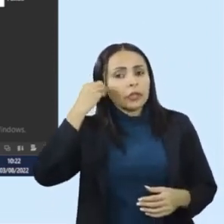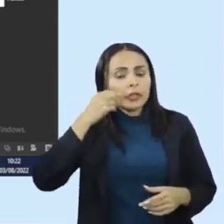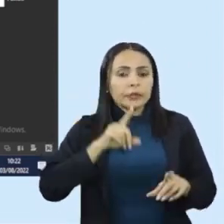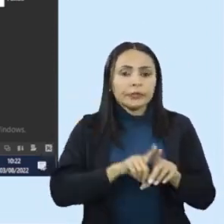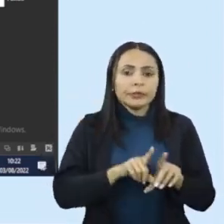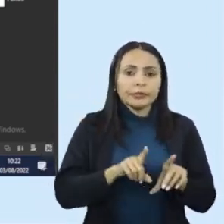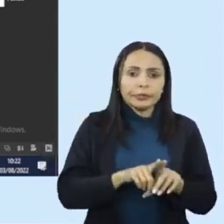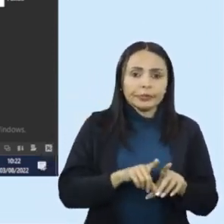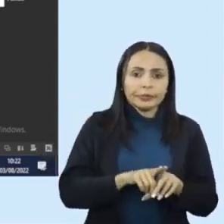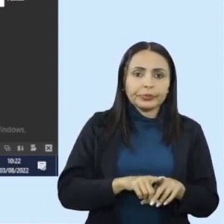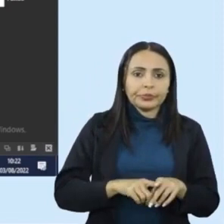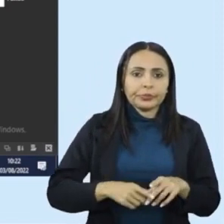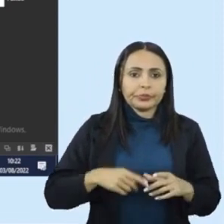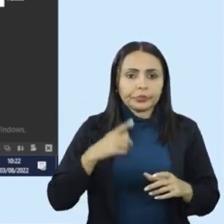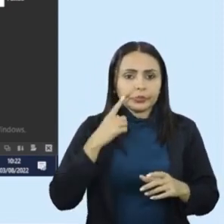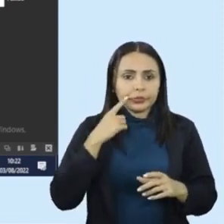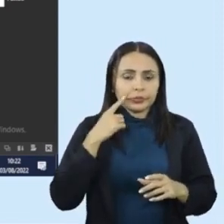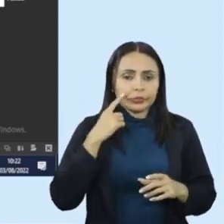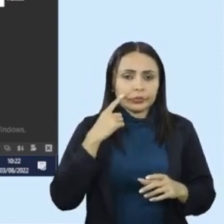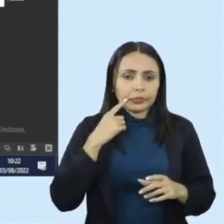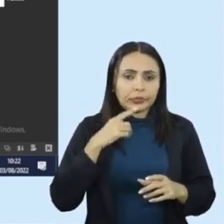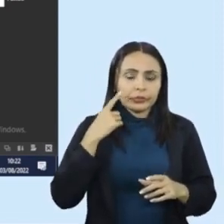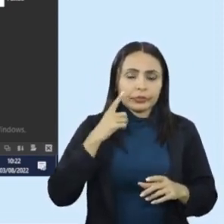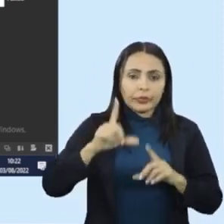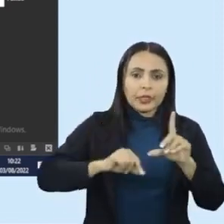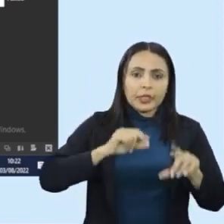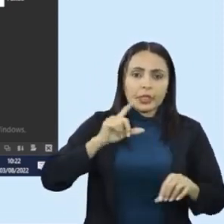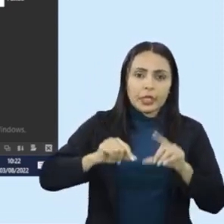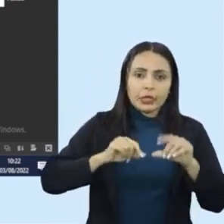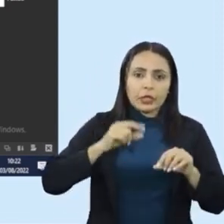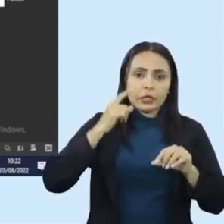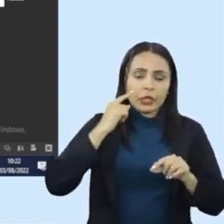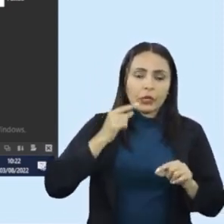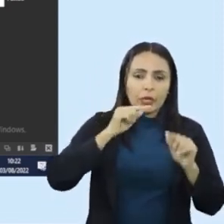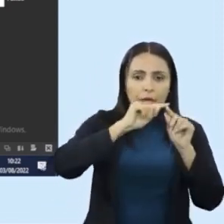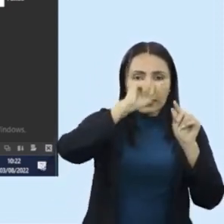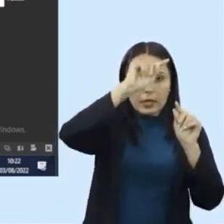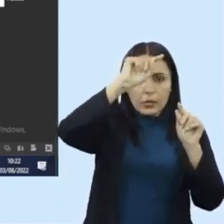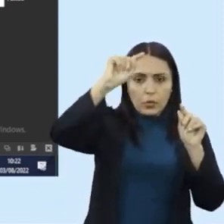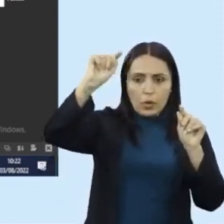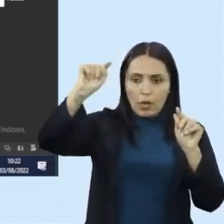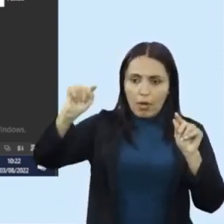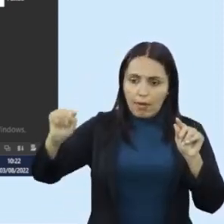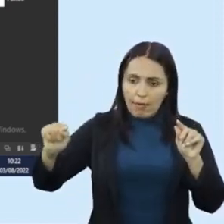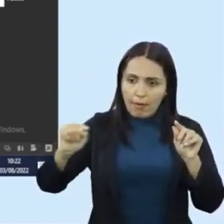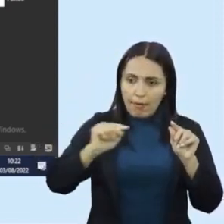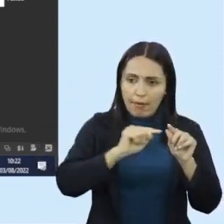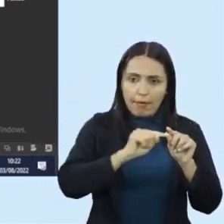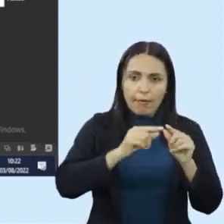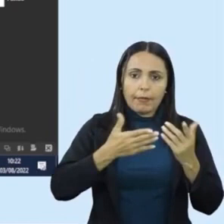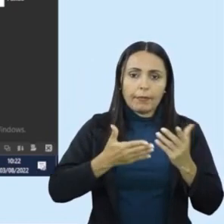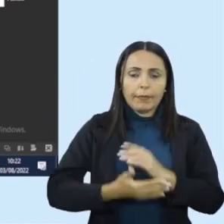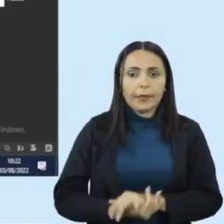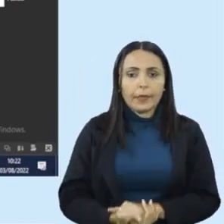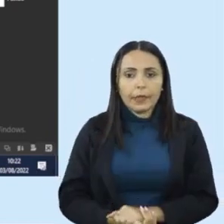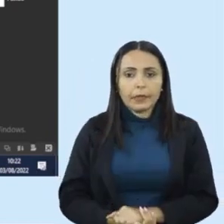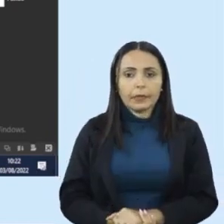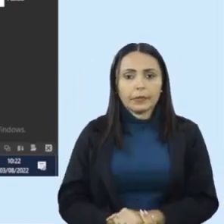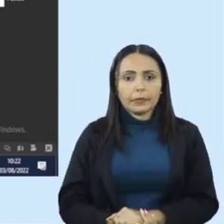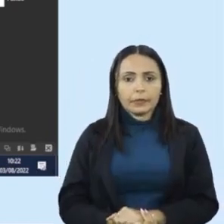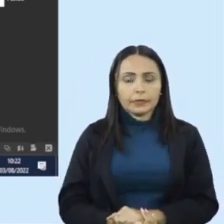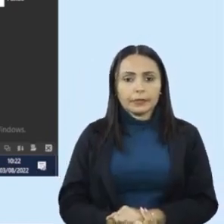nossa ferramenta de seleção retangular, criando um retângulo. E eu vou colorir ela.